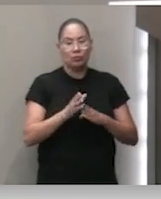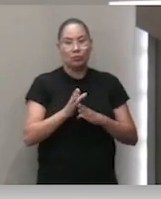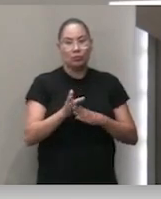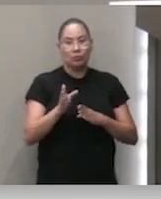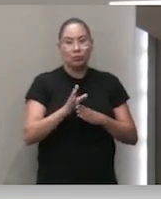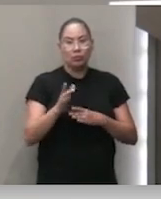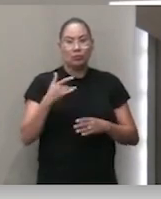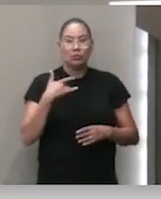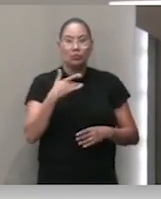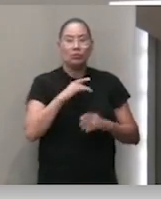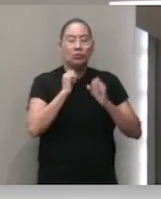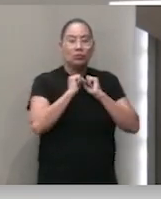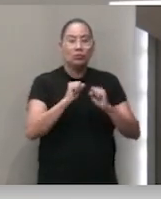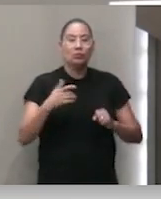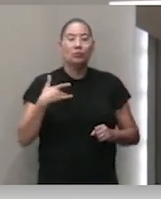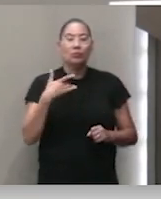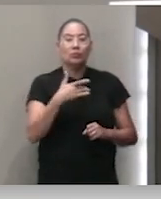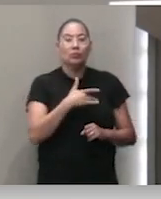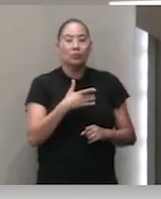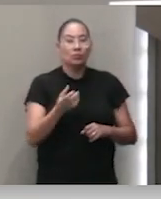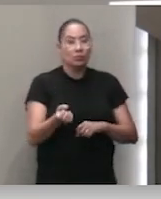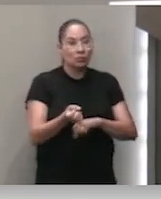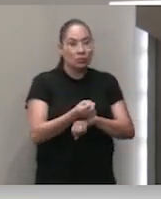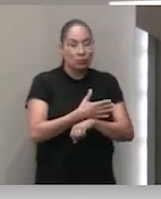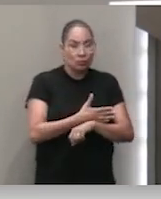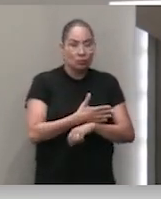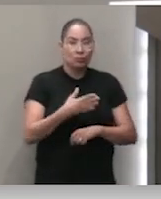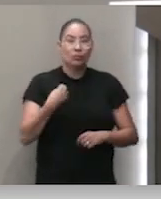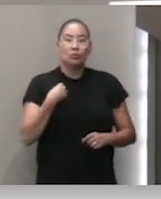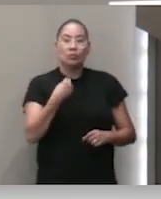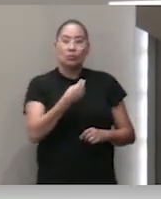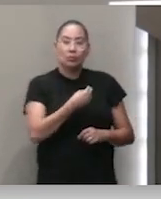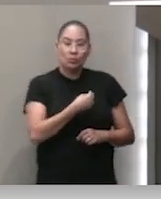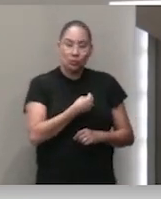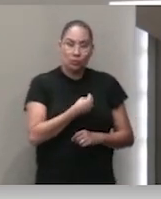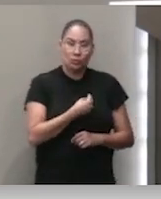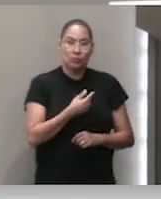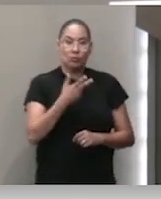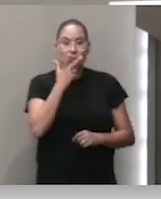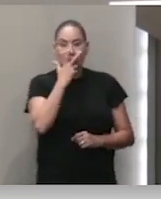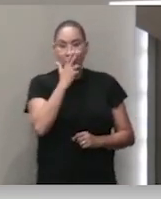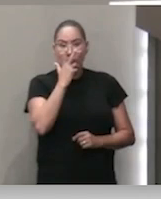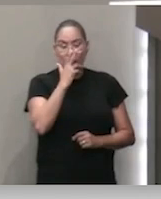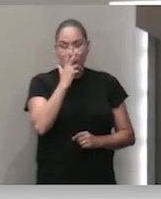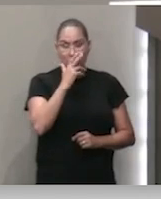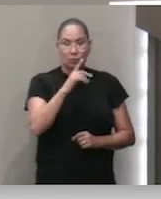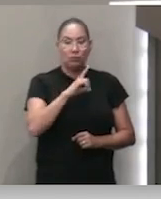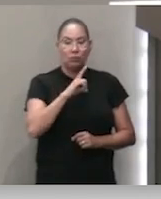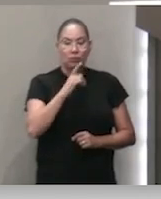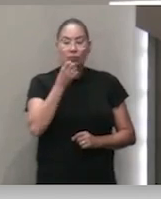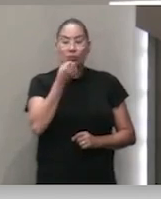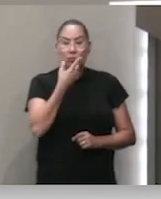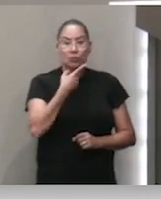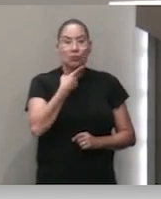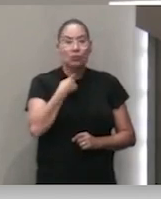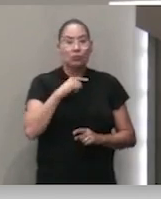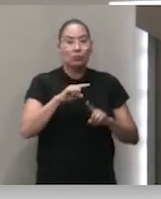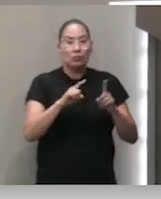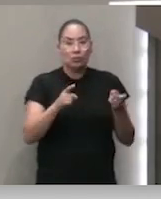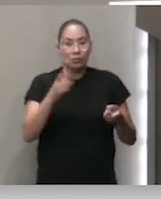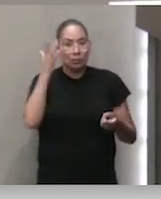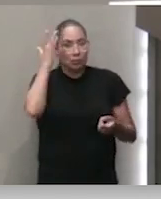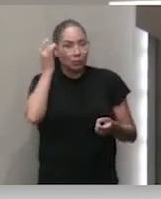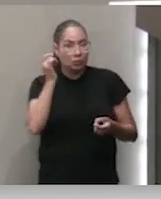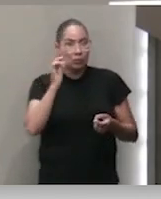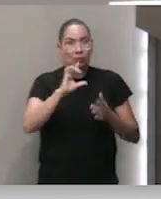Saúde? O secretário de Saúde é novo, um médico sanitarista me parece que tem boa vontade, mas amanhã depois ele